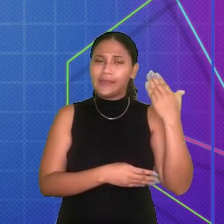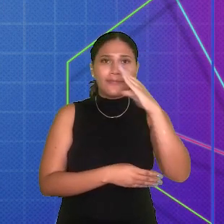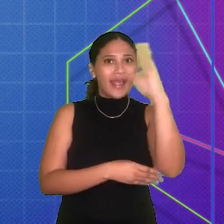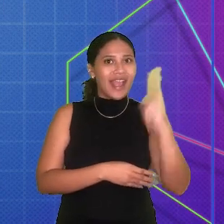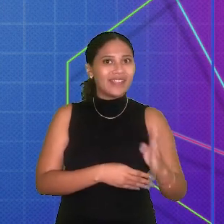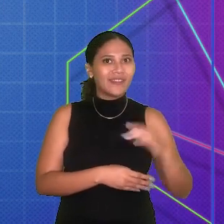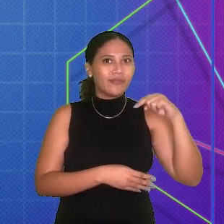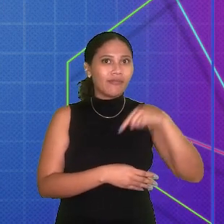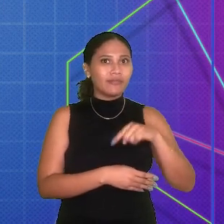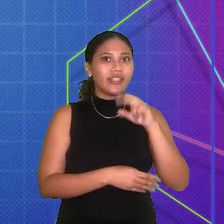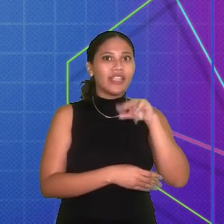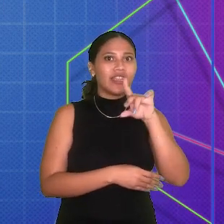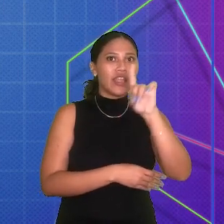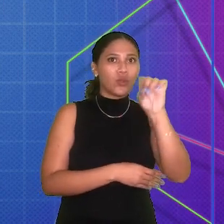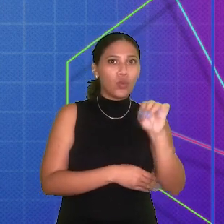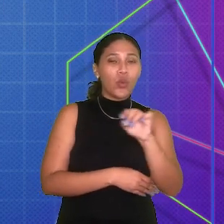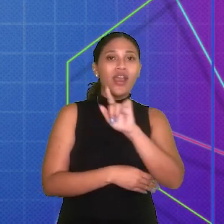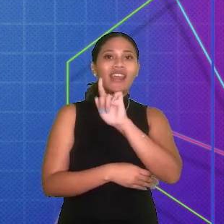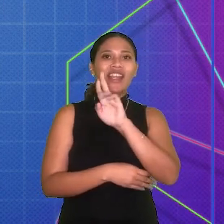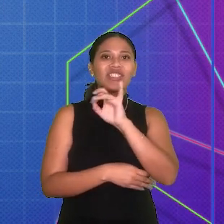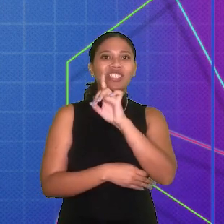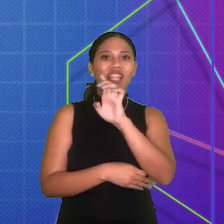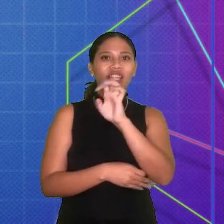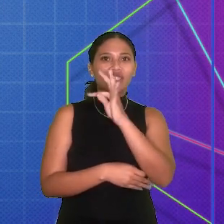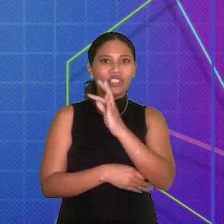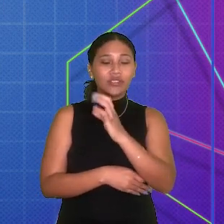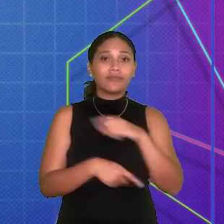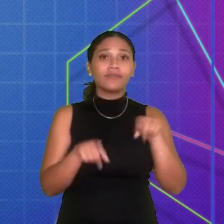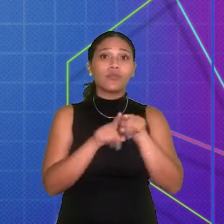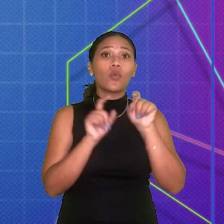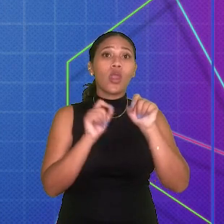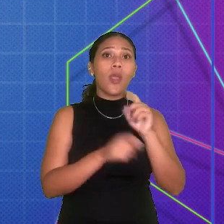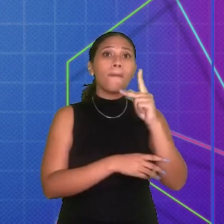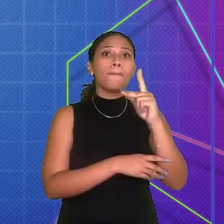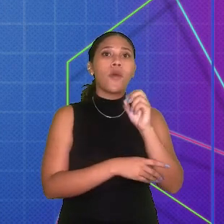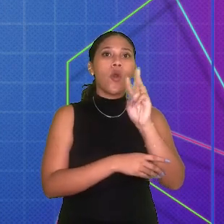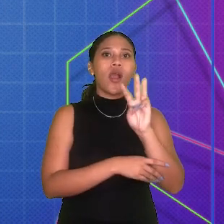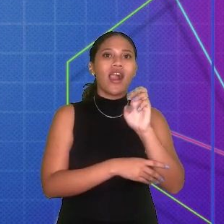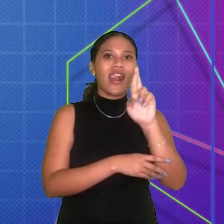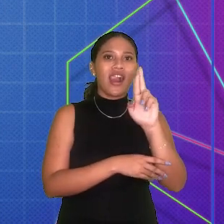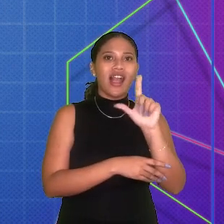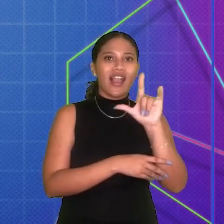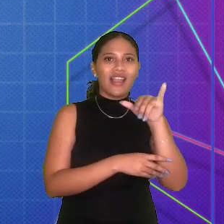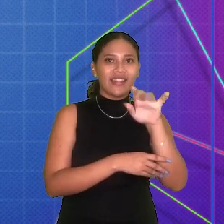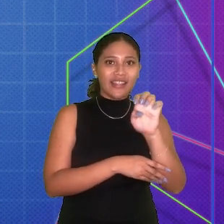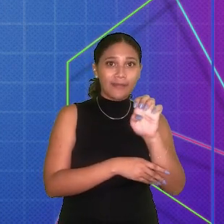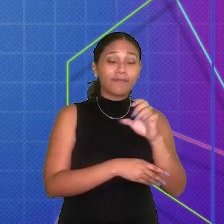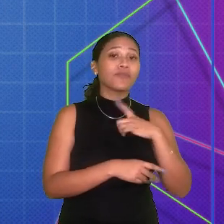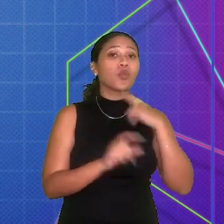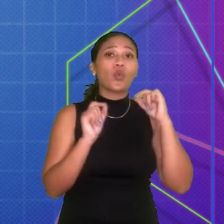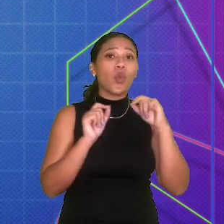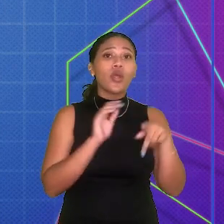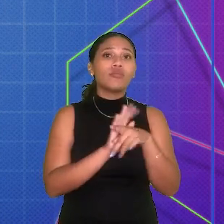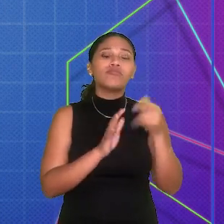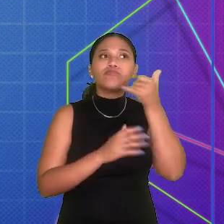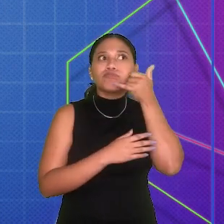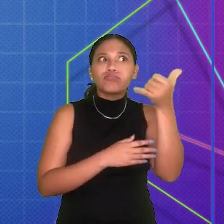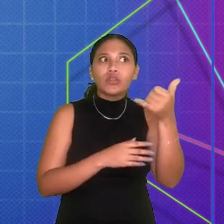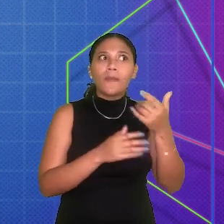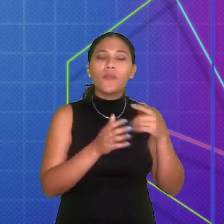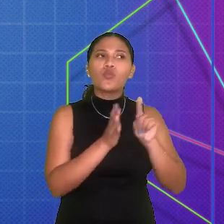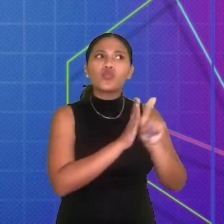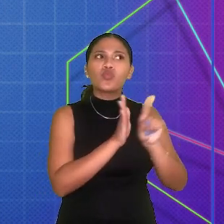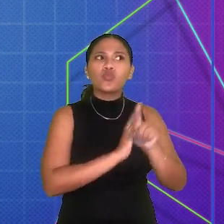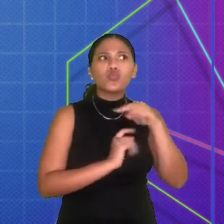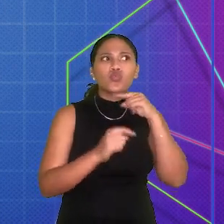aqui no Brasil, a Nintendo e a Gradiente criaram a Powerline, para onde era possível ligar pedindo dicas e informações sobre os jogos